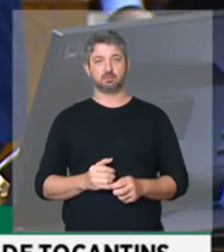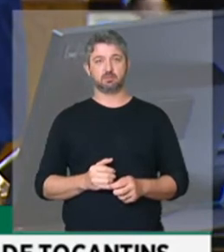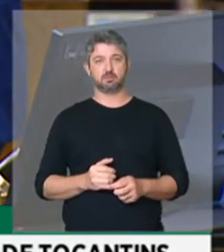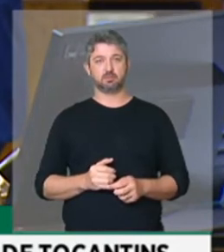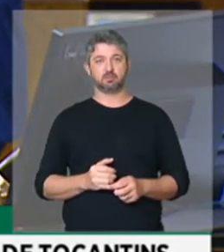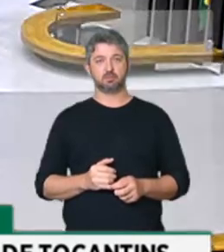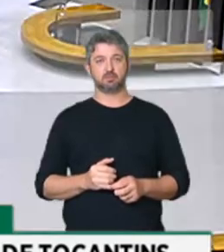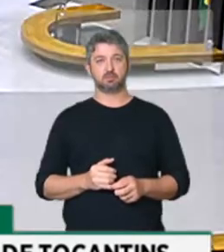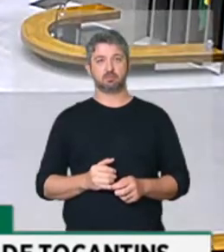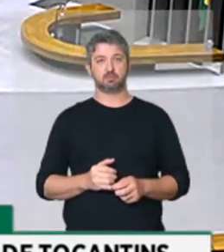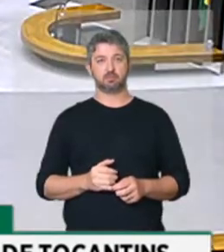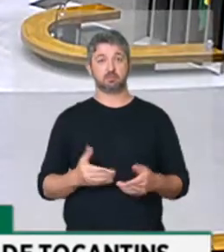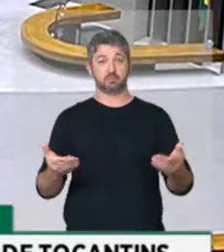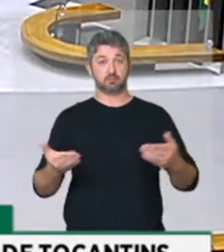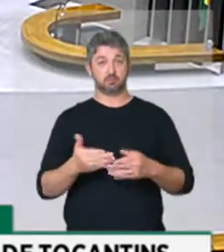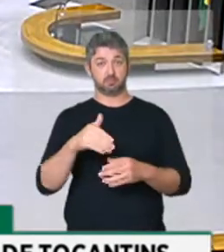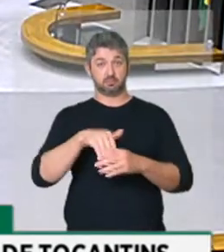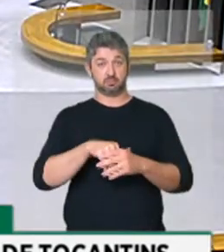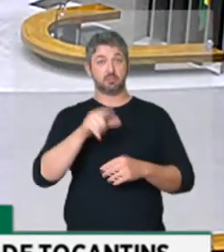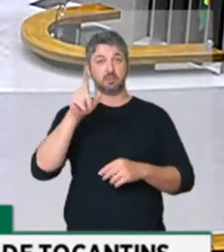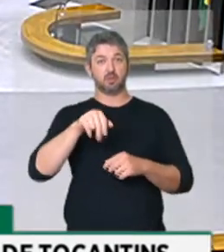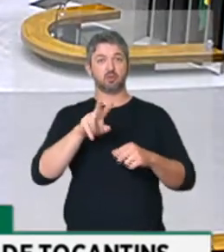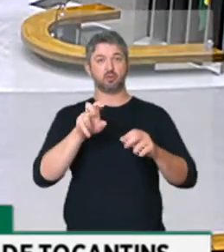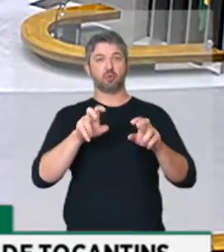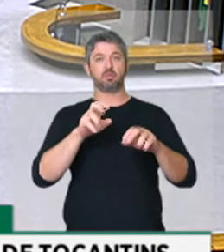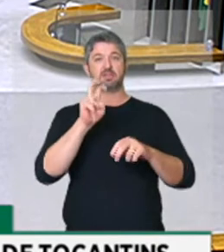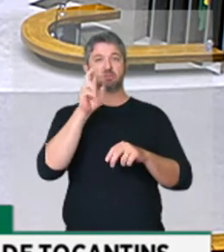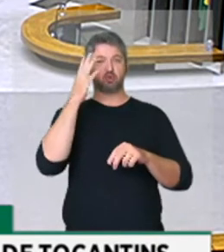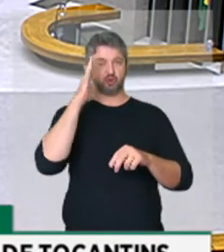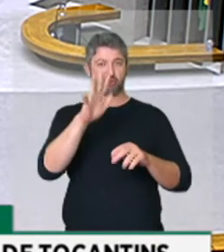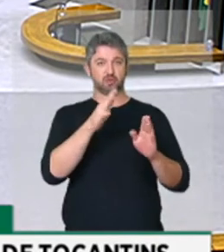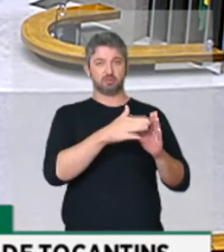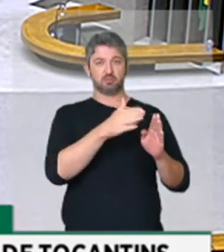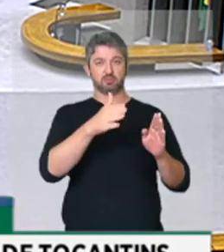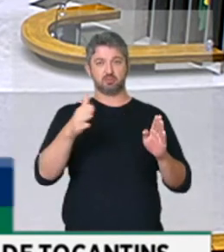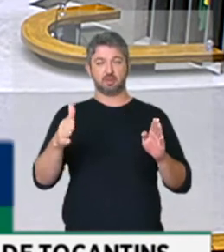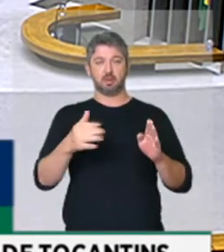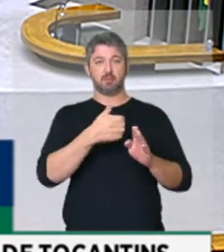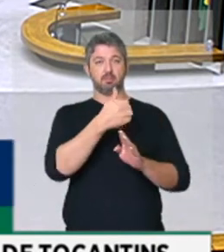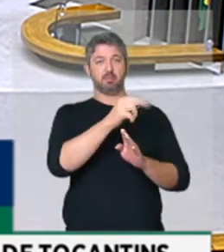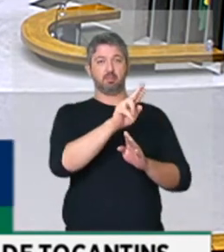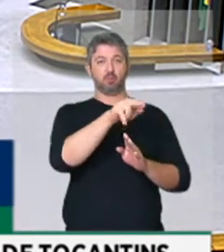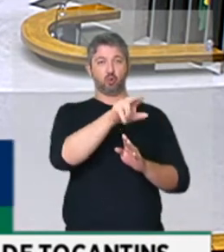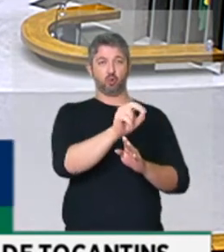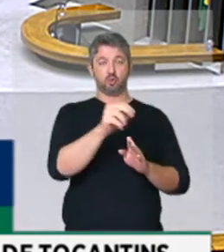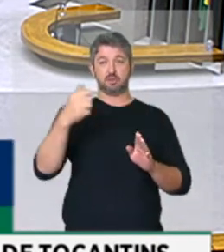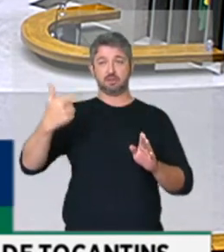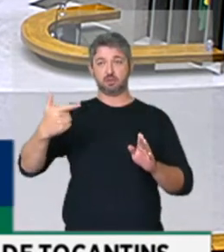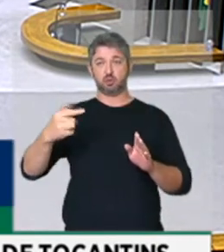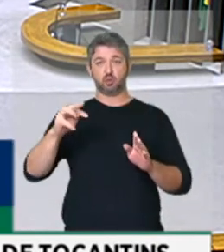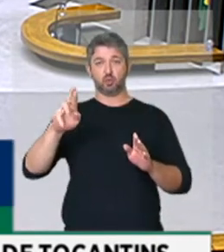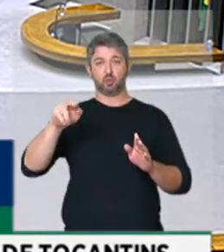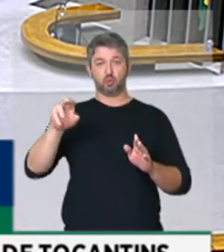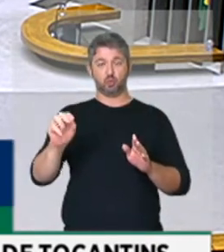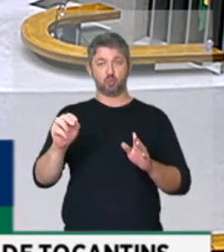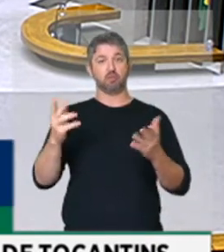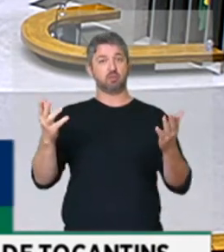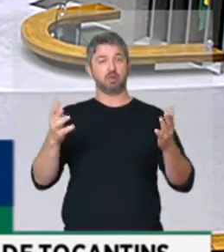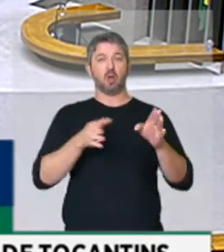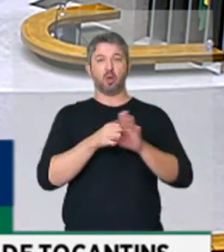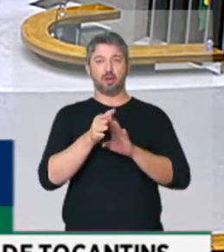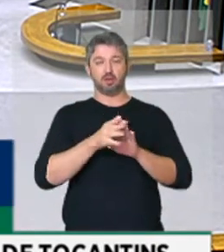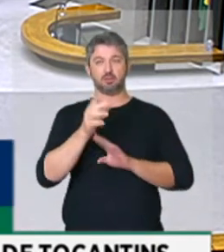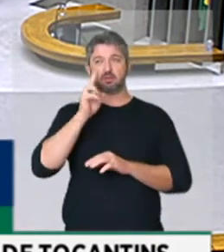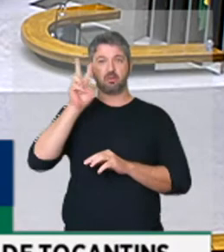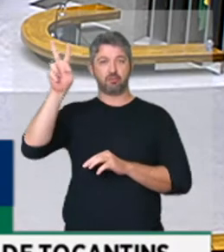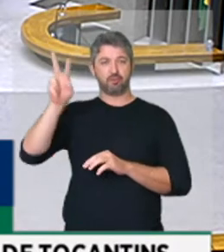Essa votação agora é para a quebra daquele intervalo de 5 sessões entre a votação do primeiro turno e segundo turno de uma proposta de emenda à Constituição. Então, pela orientação que a gente vê